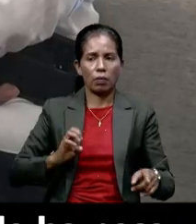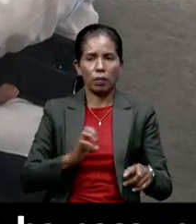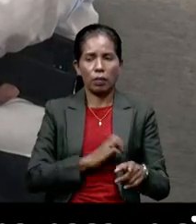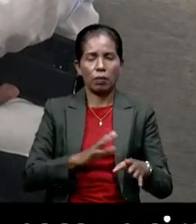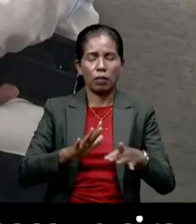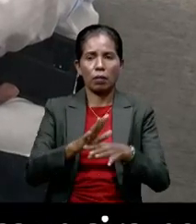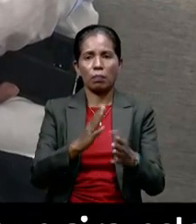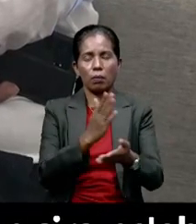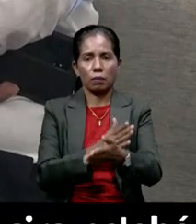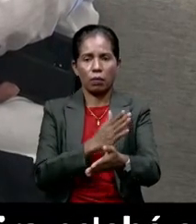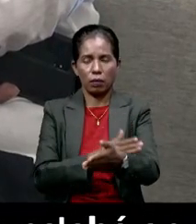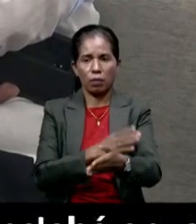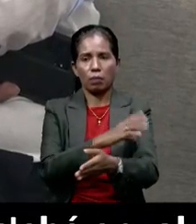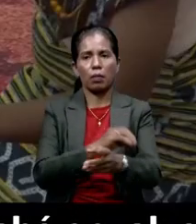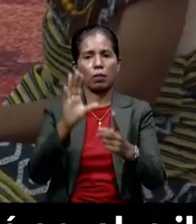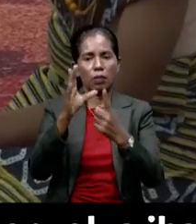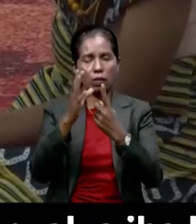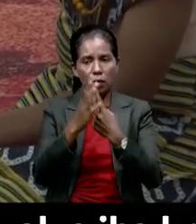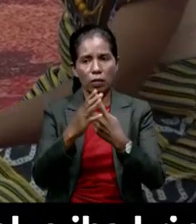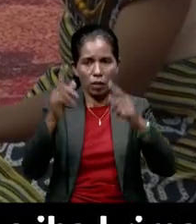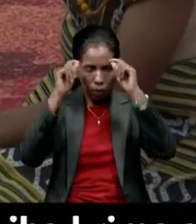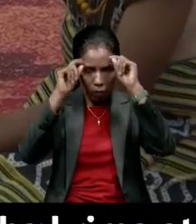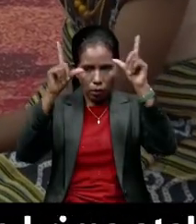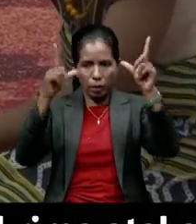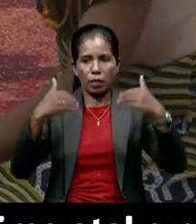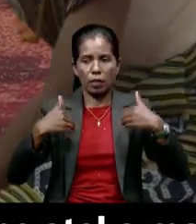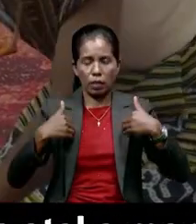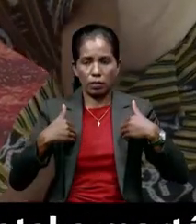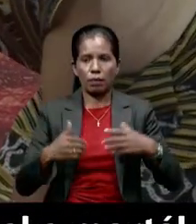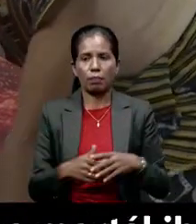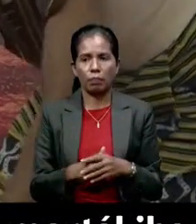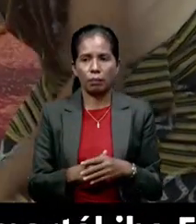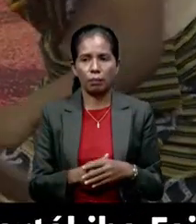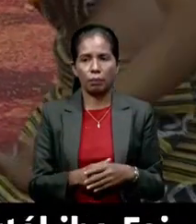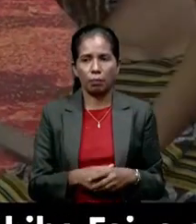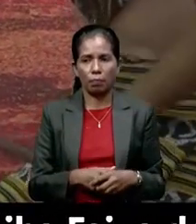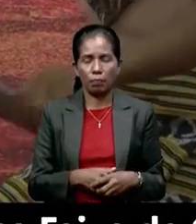nune bele promove patrimônio cultural nebe mak Timor-Leste iha. Adair Tximenez, Ziemen.